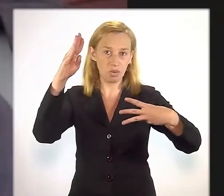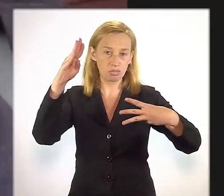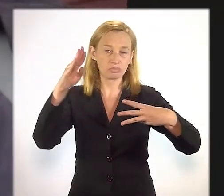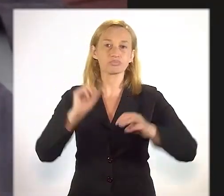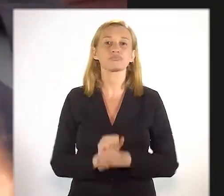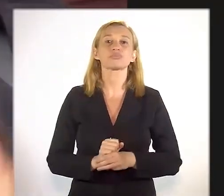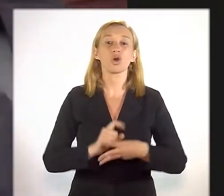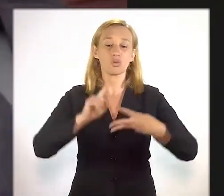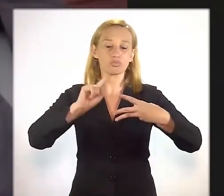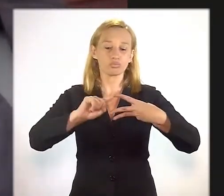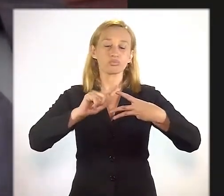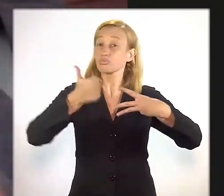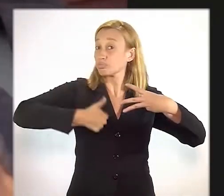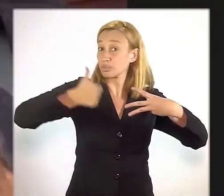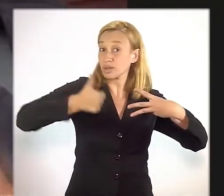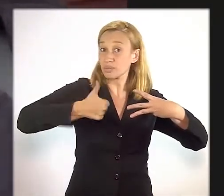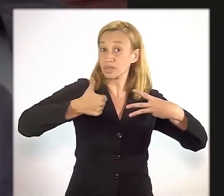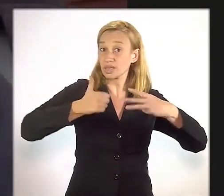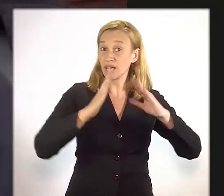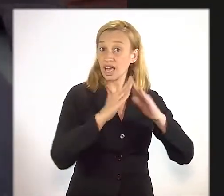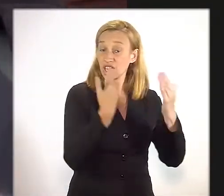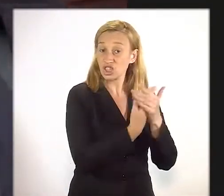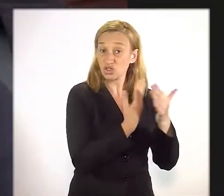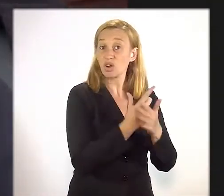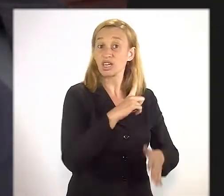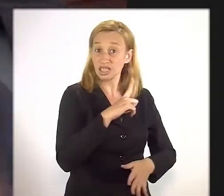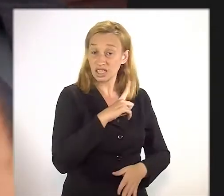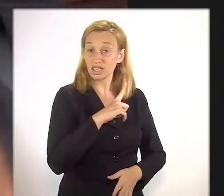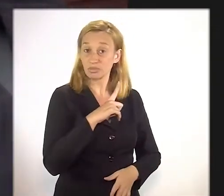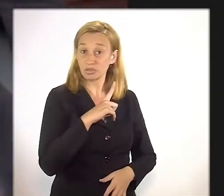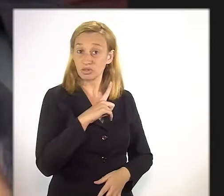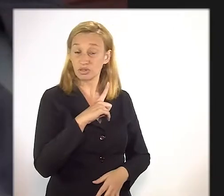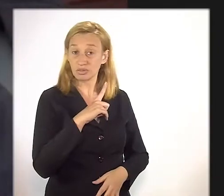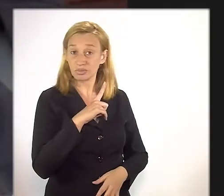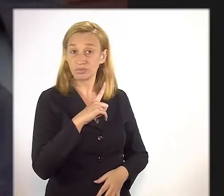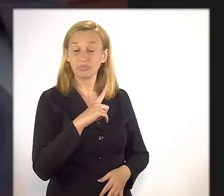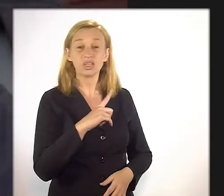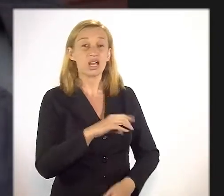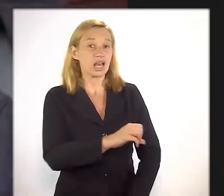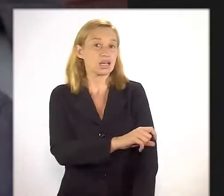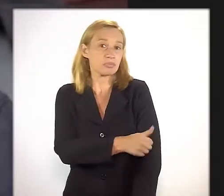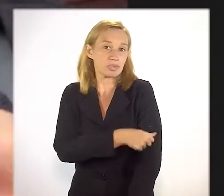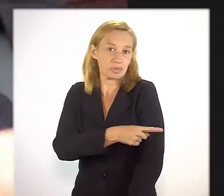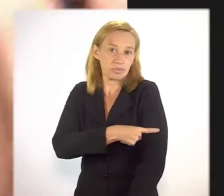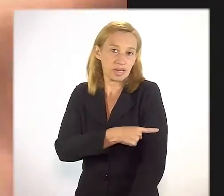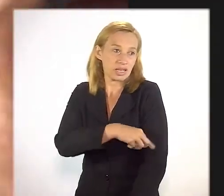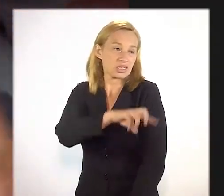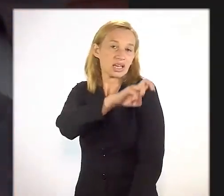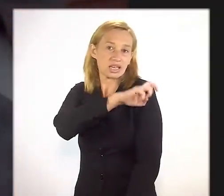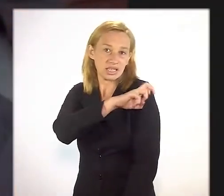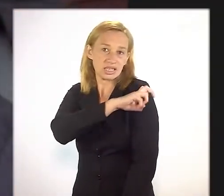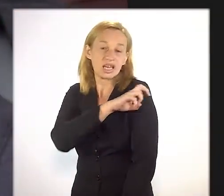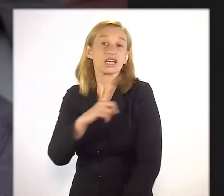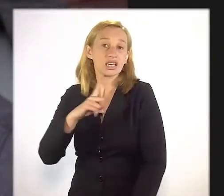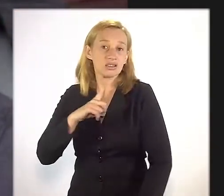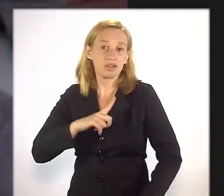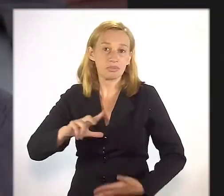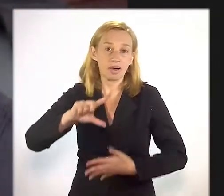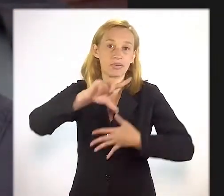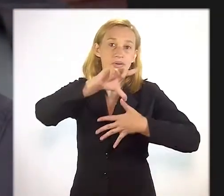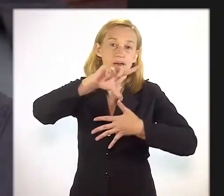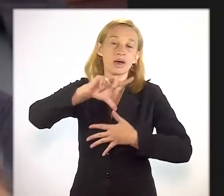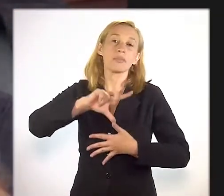fundamentalmente. O primeiro momento é esta escola que nós temos, da aula, da turma, da série, que veio para a América do Sul